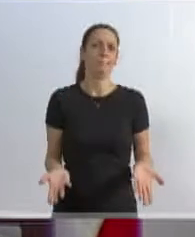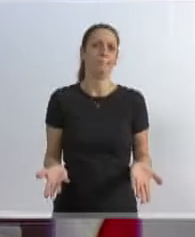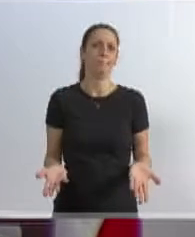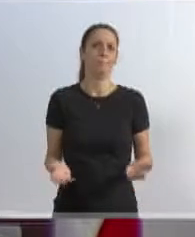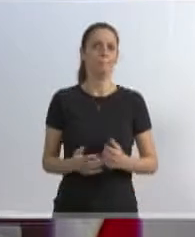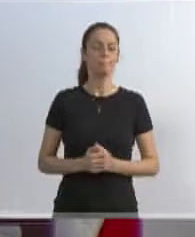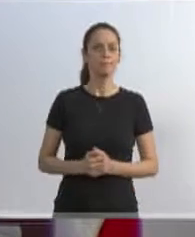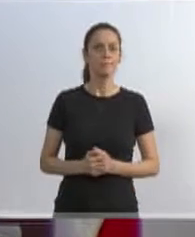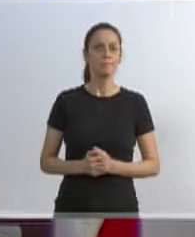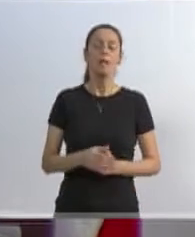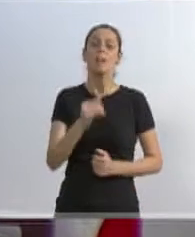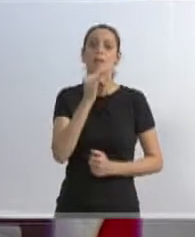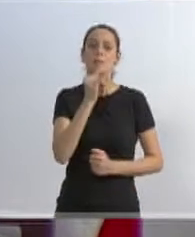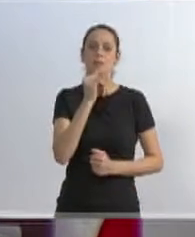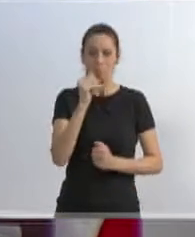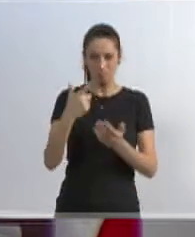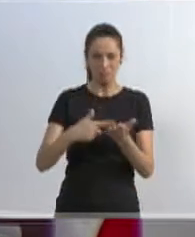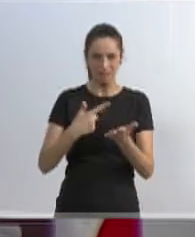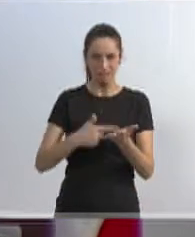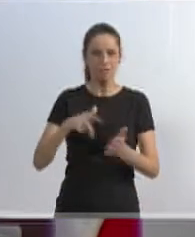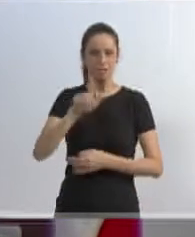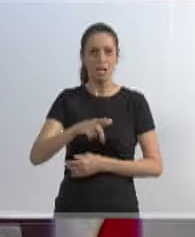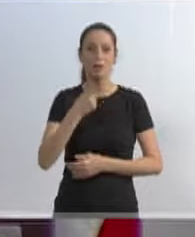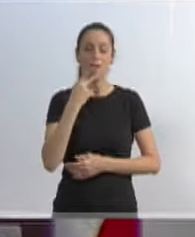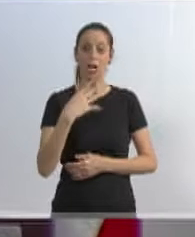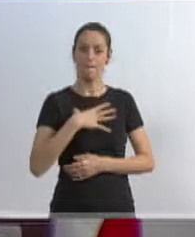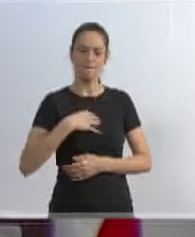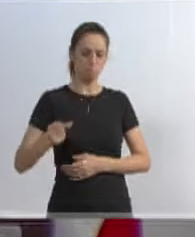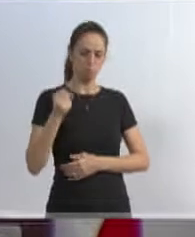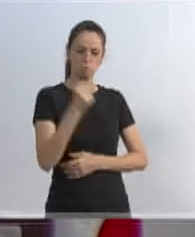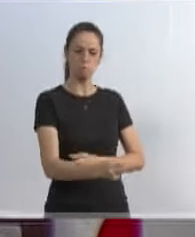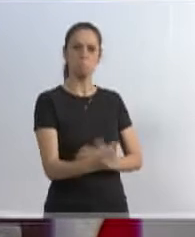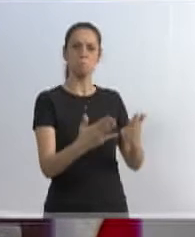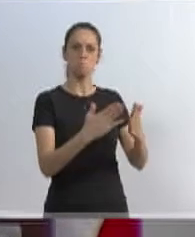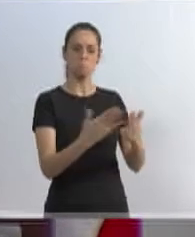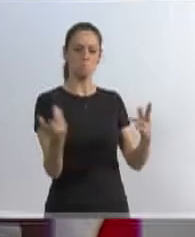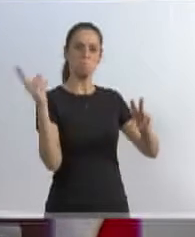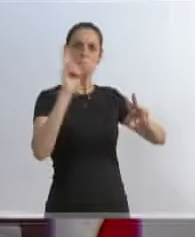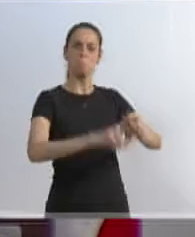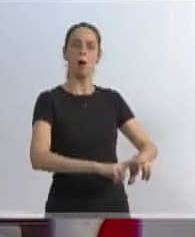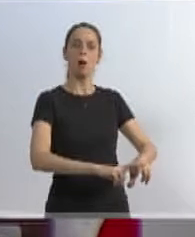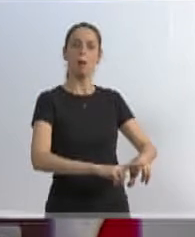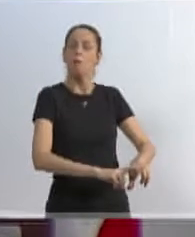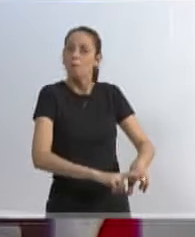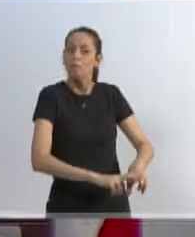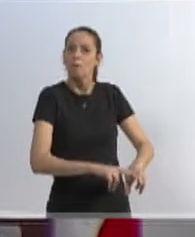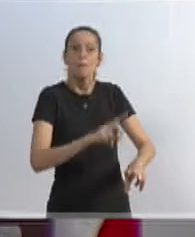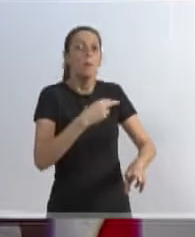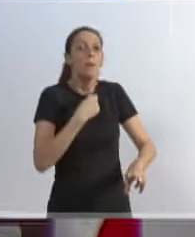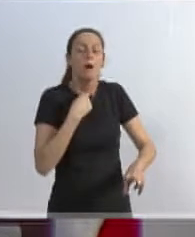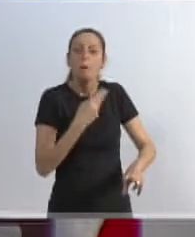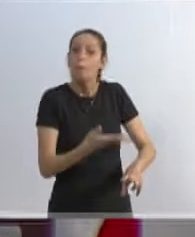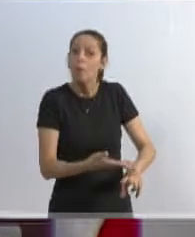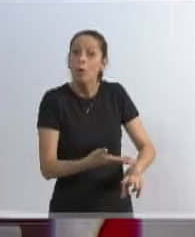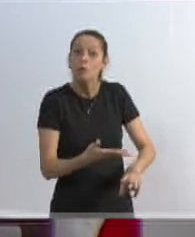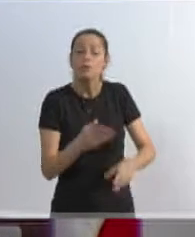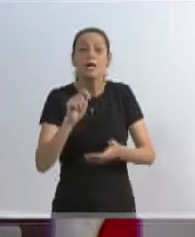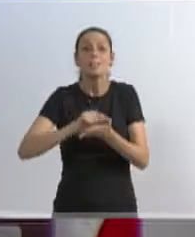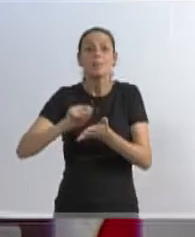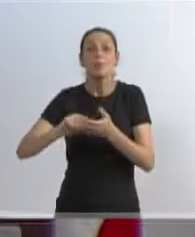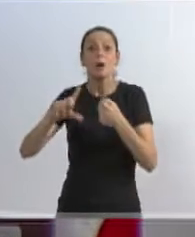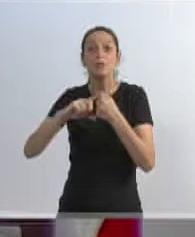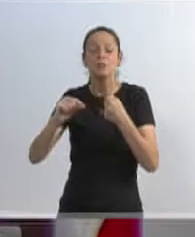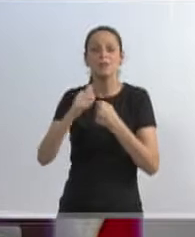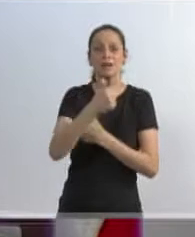filha trancada cárcere privado o senhor como constitucionalista sabe muito bem do que estou falando no artigo 148